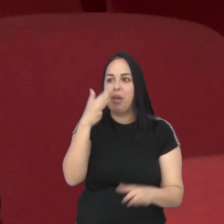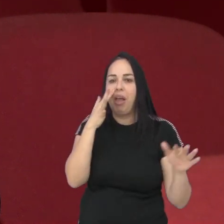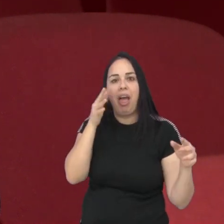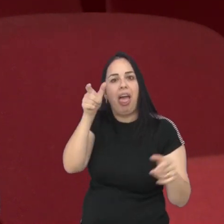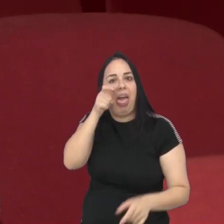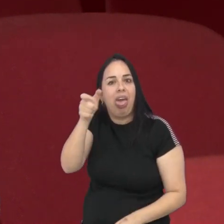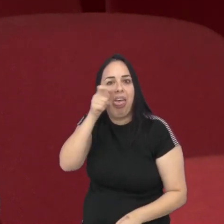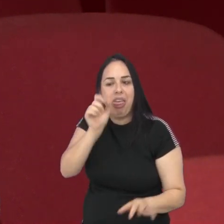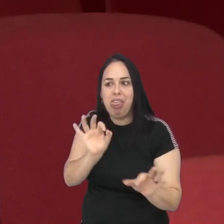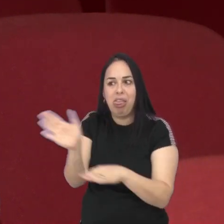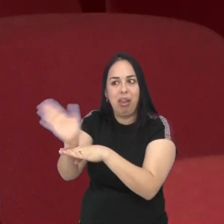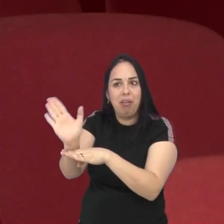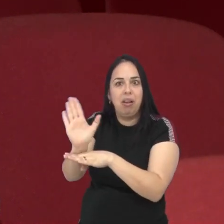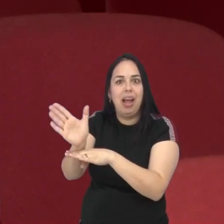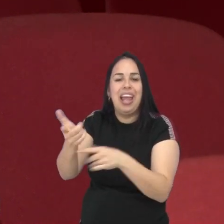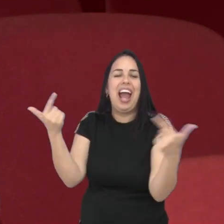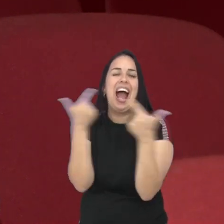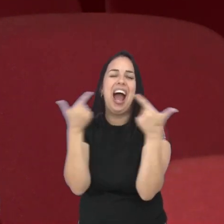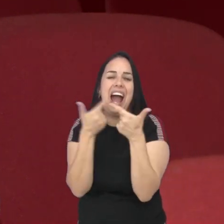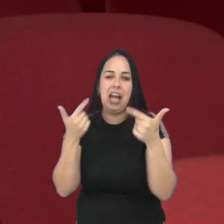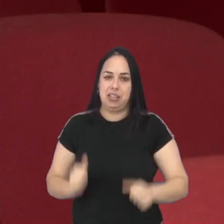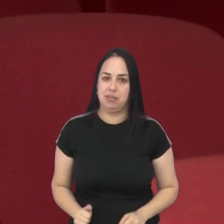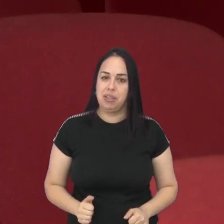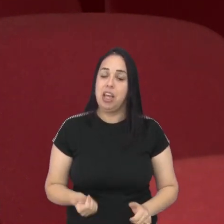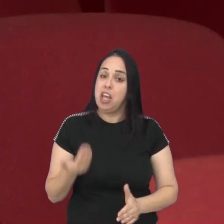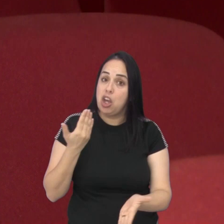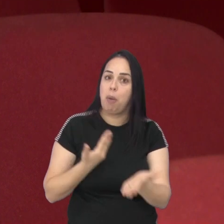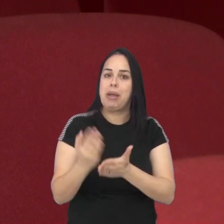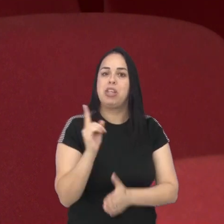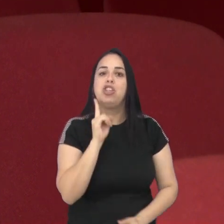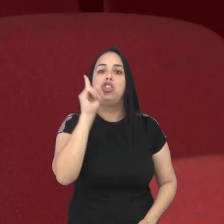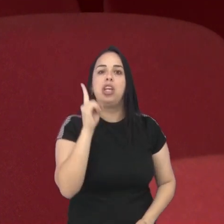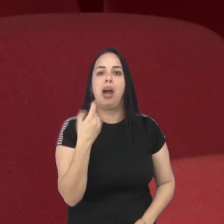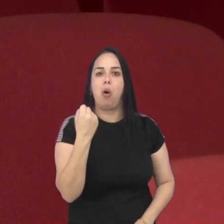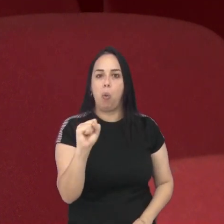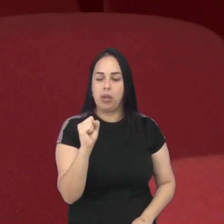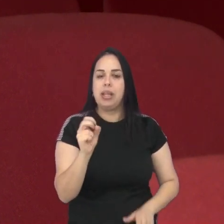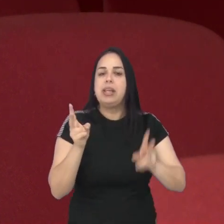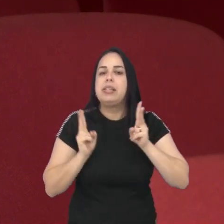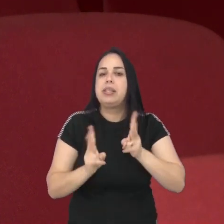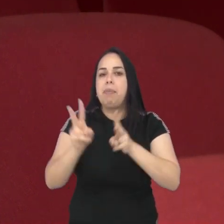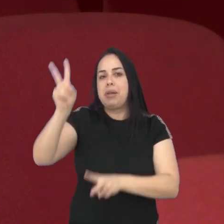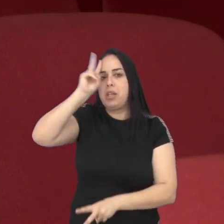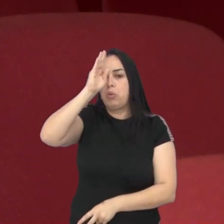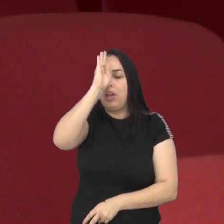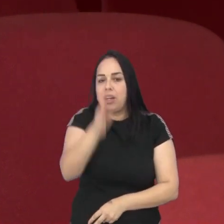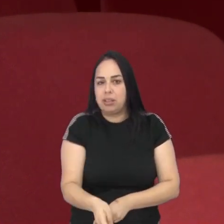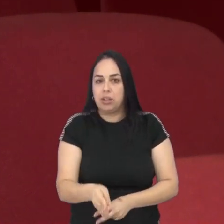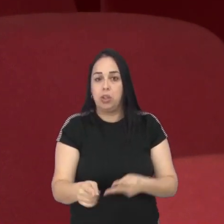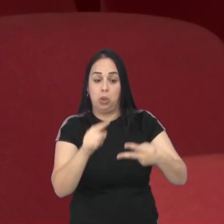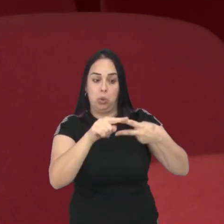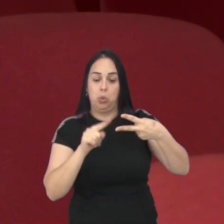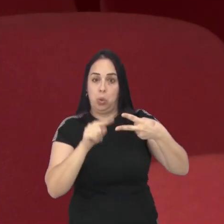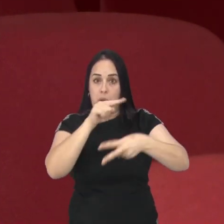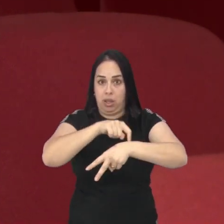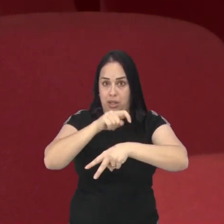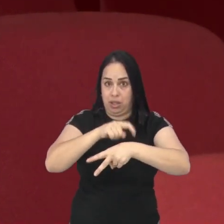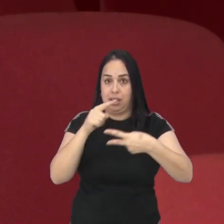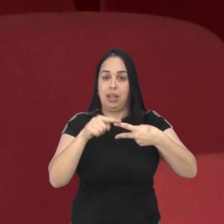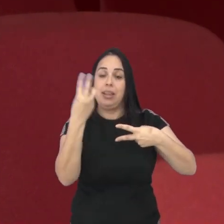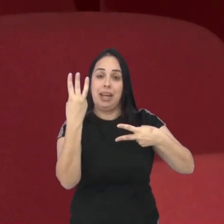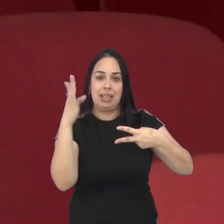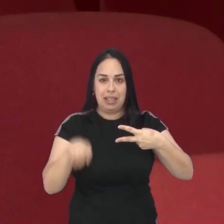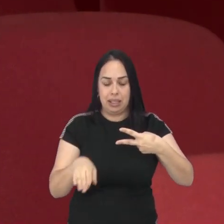todos dar risadas. As sessões elas serão exibidas a partir do dia 8, sempre às segundas-feiras, em 2